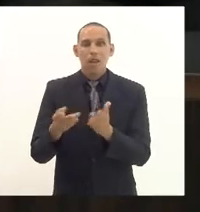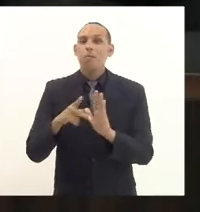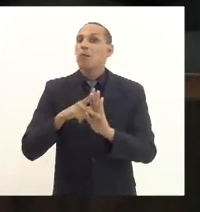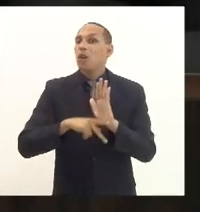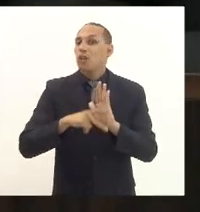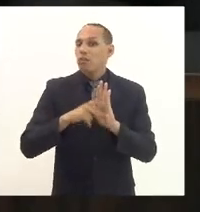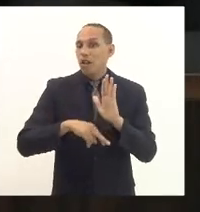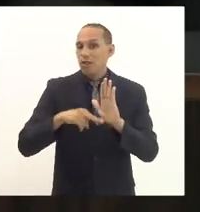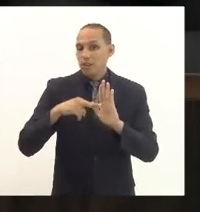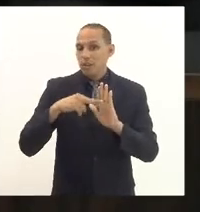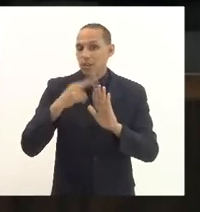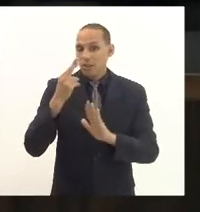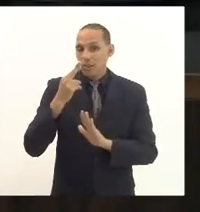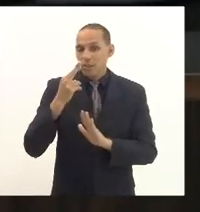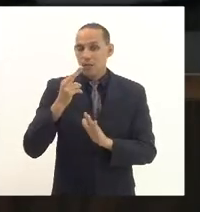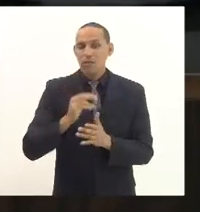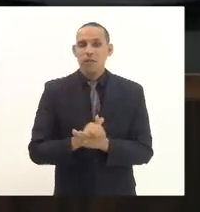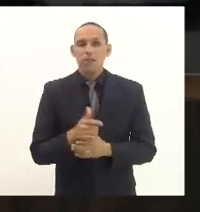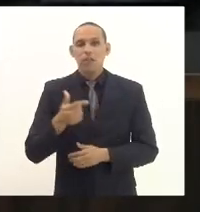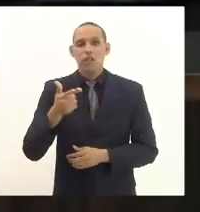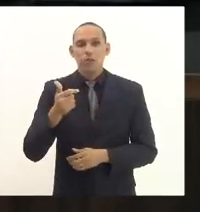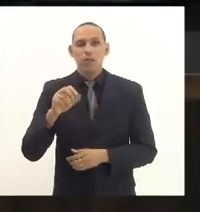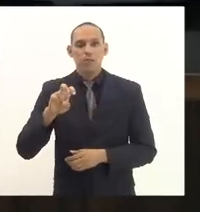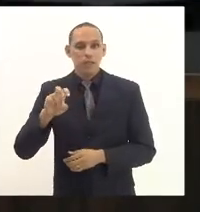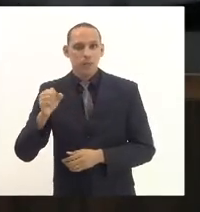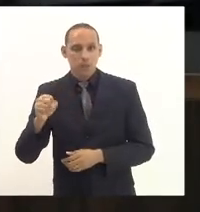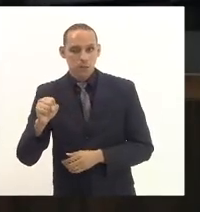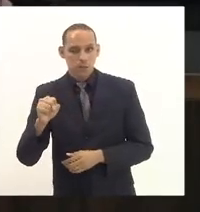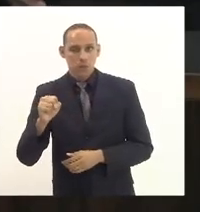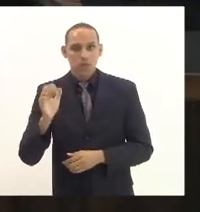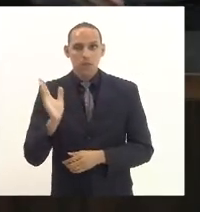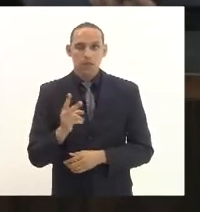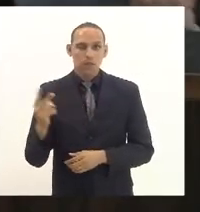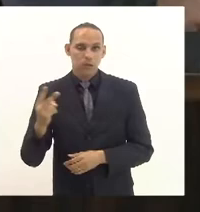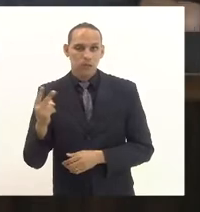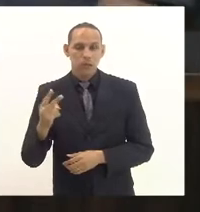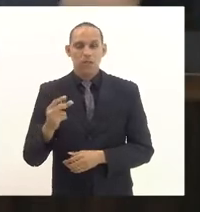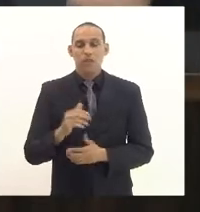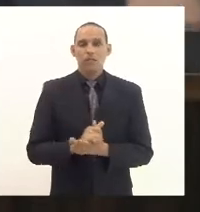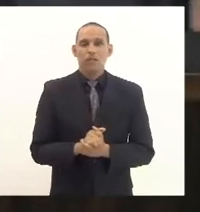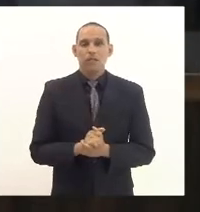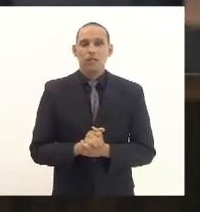Projetos de Resoluções 1258 de 22 e